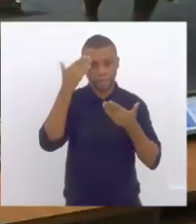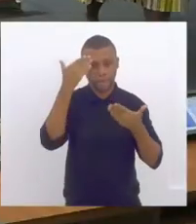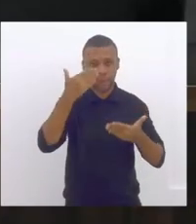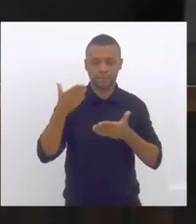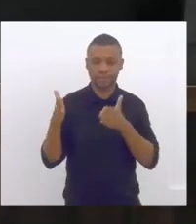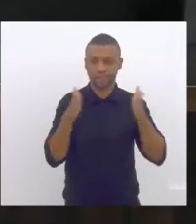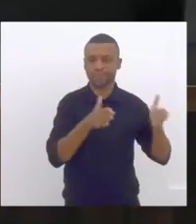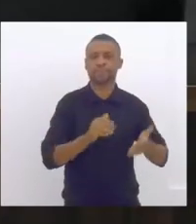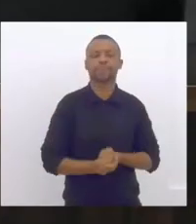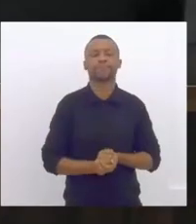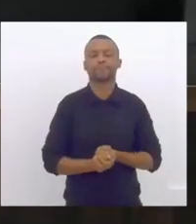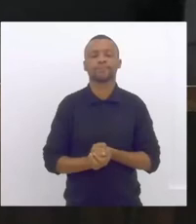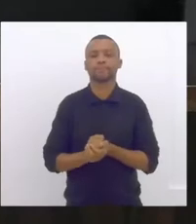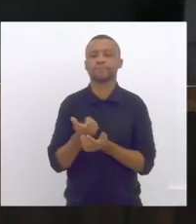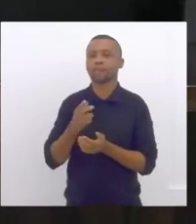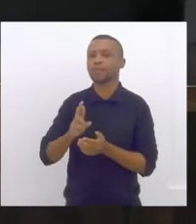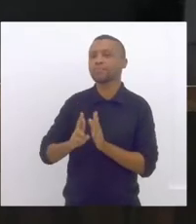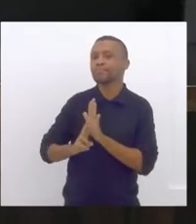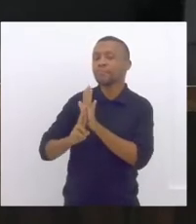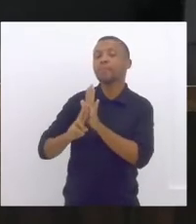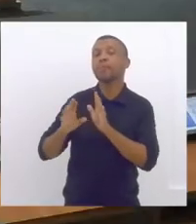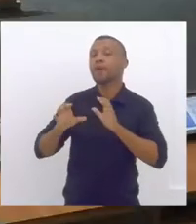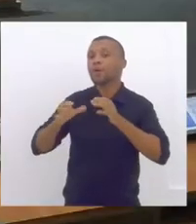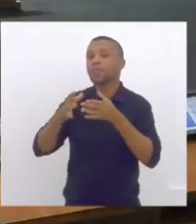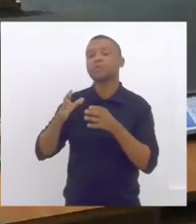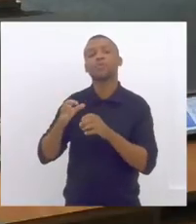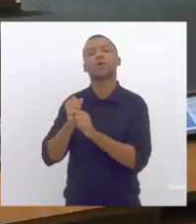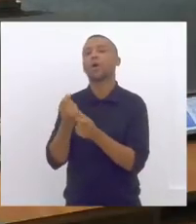Pela Comissão de Orçamento, deputada Eliomar.